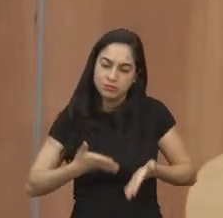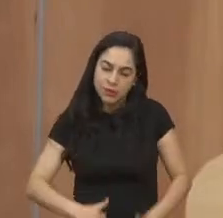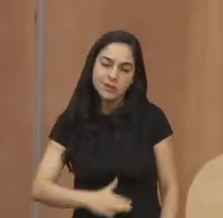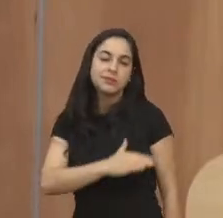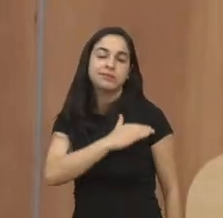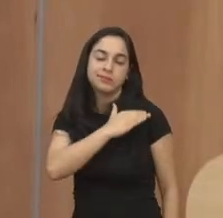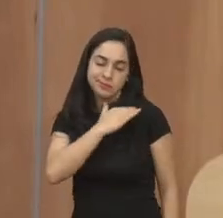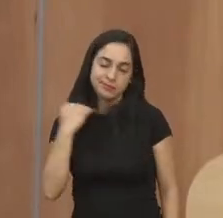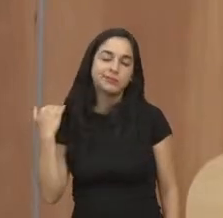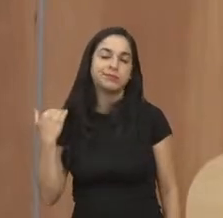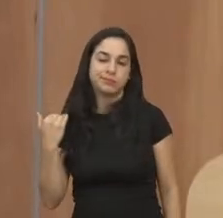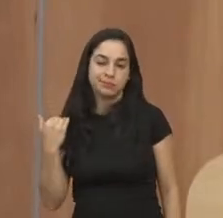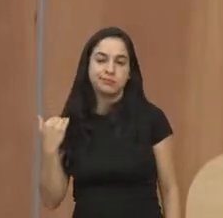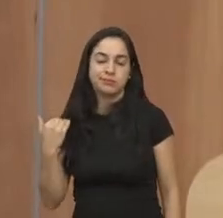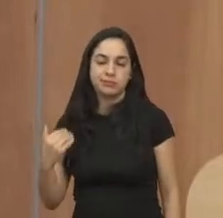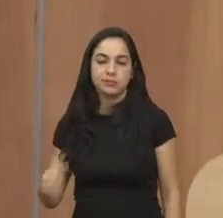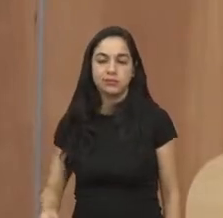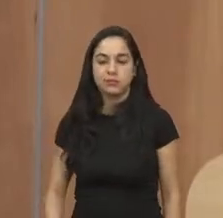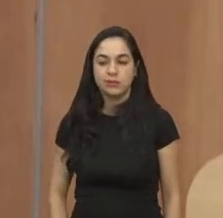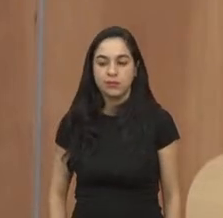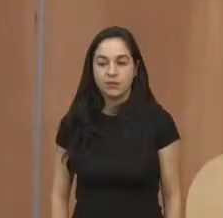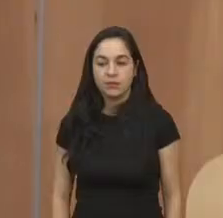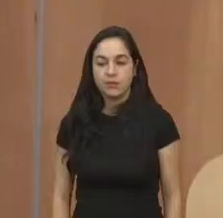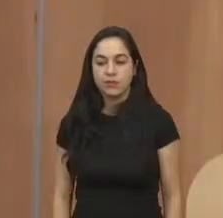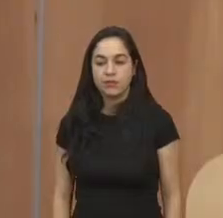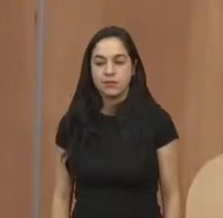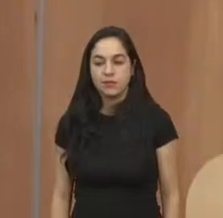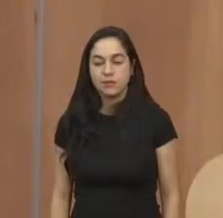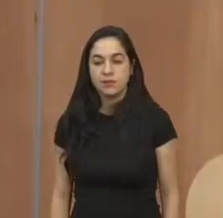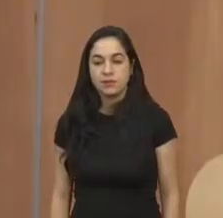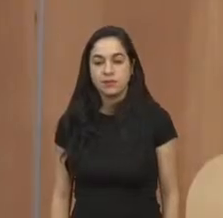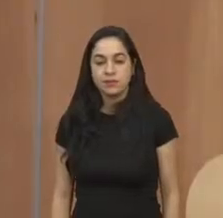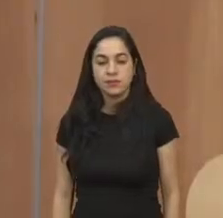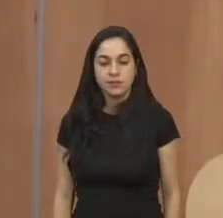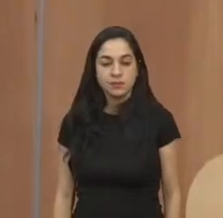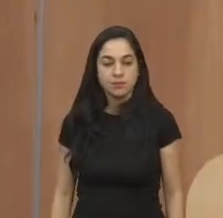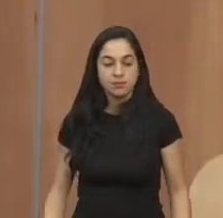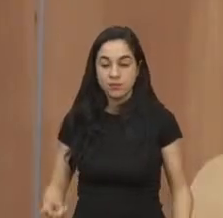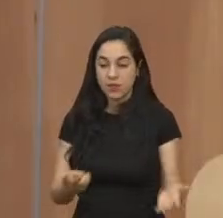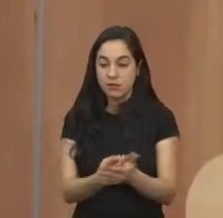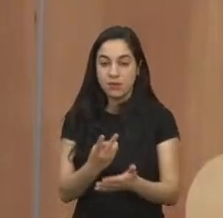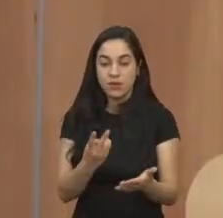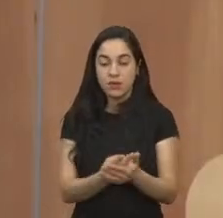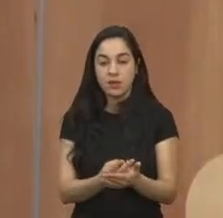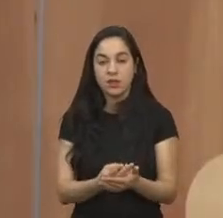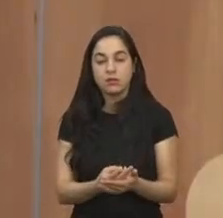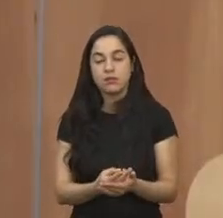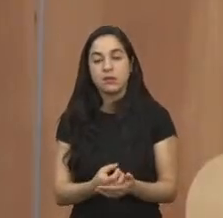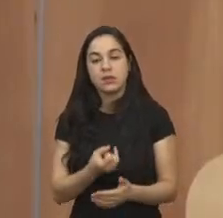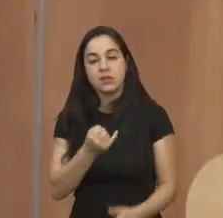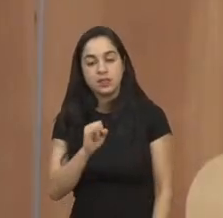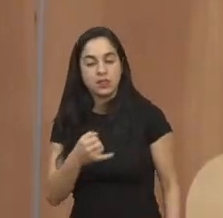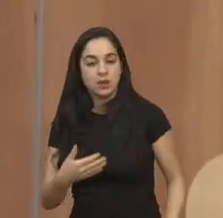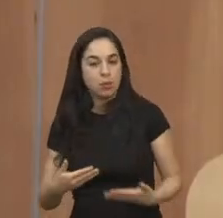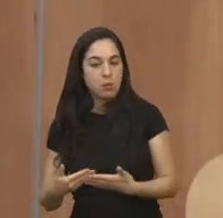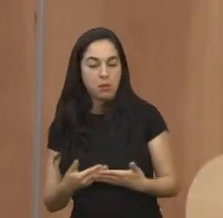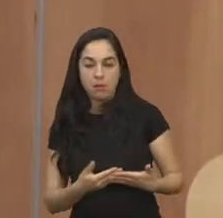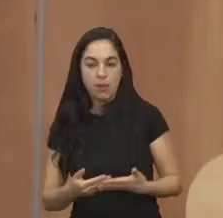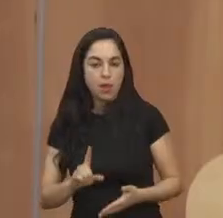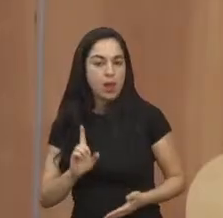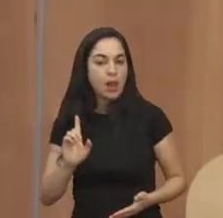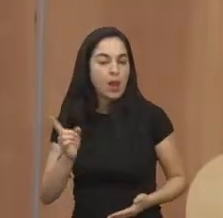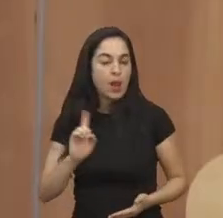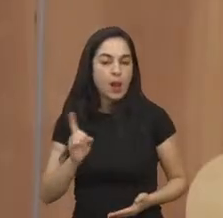de natimorto. Cumpre-nos mencionar que, mesmo sem vida extrauterina, o natimorto é um ser humano